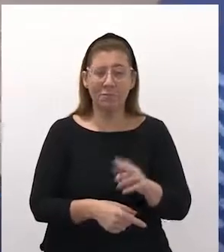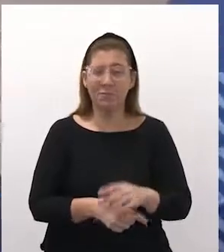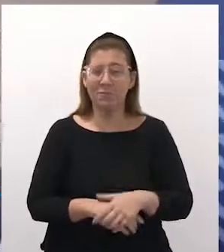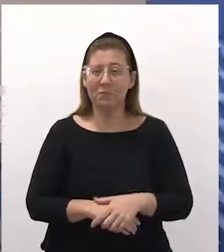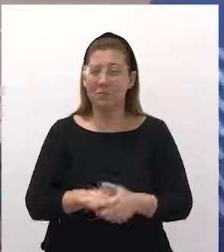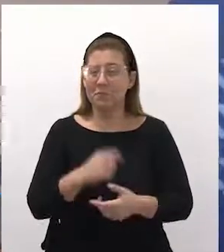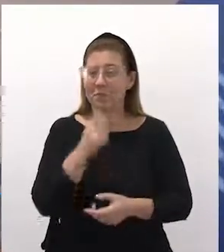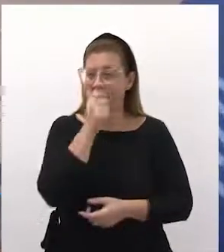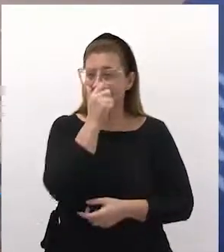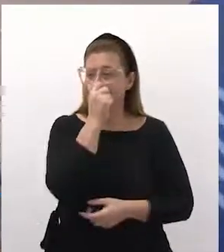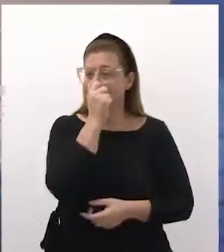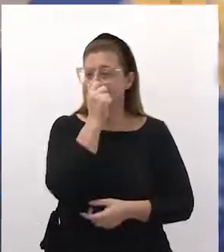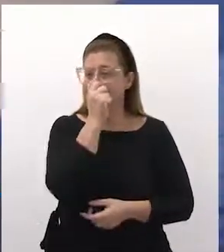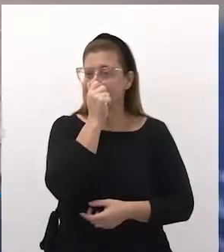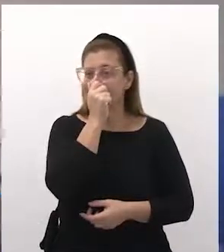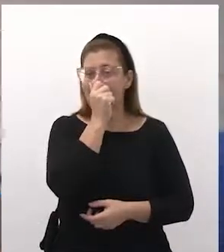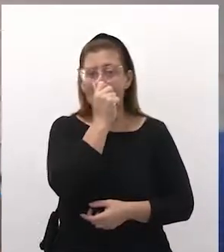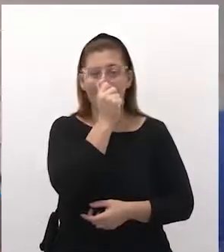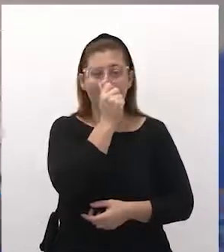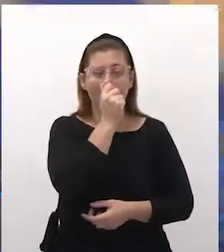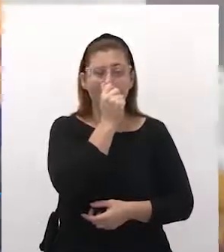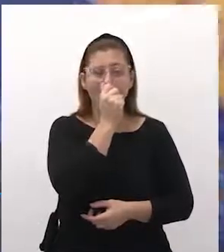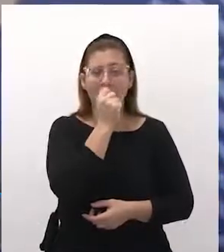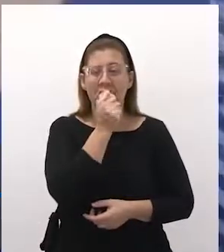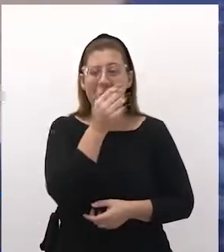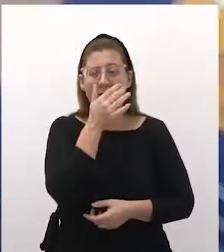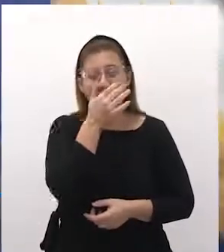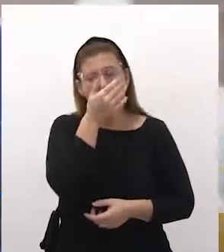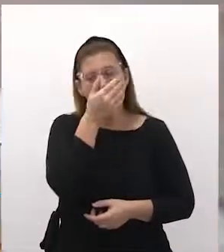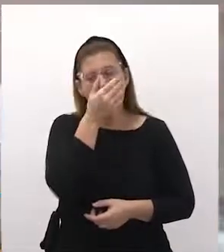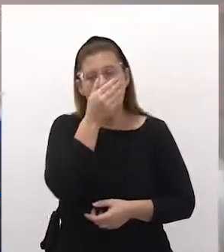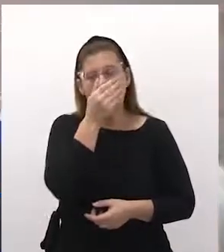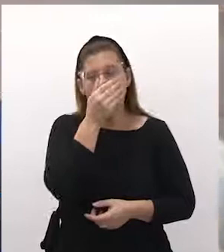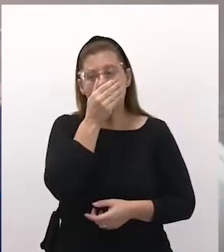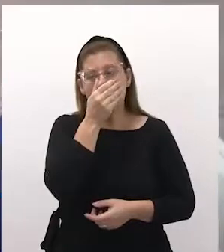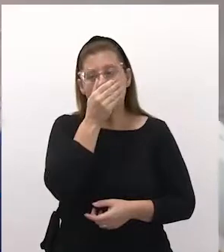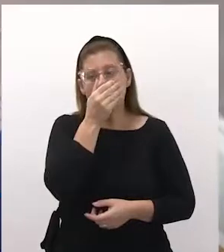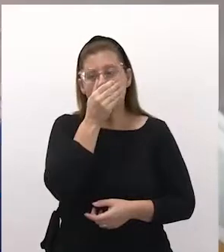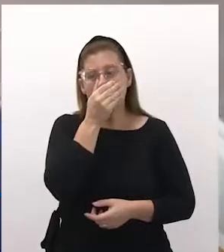Desculpa, coisas da aula em casa, cachorro aqui.